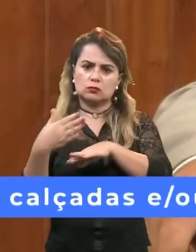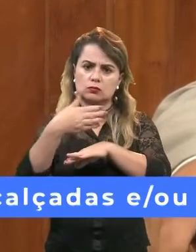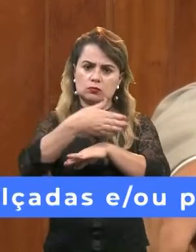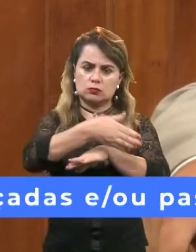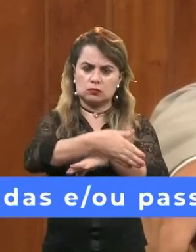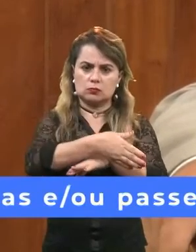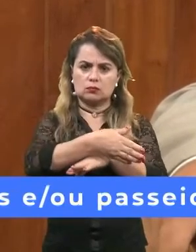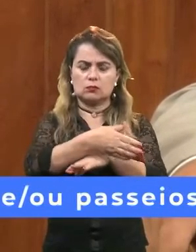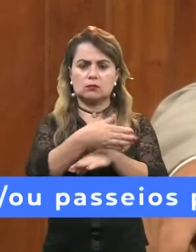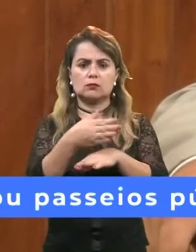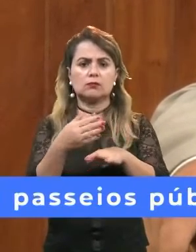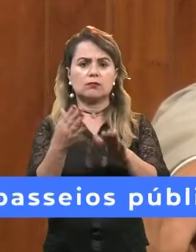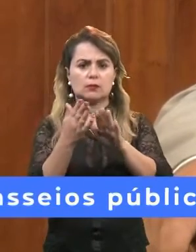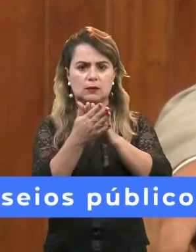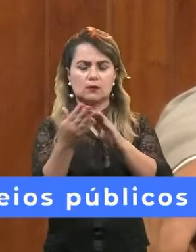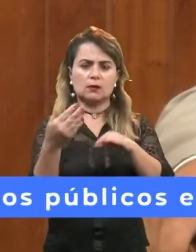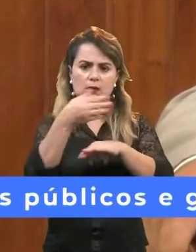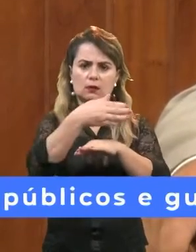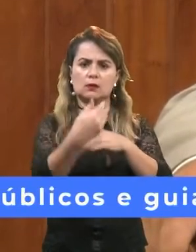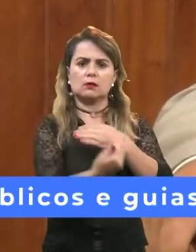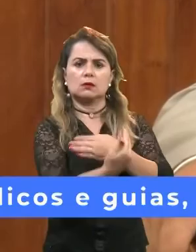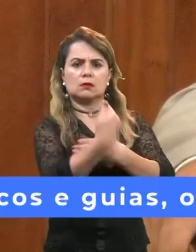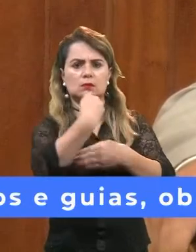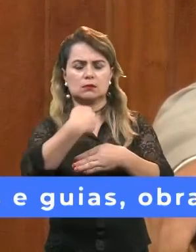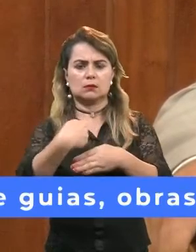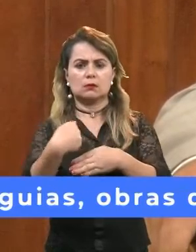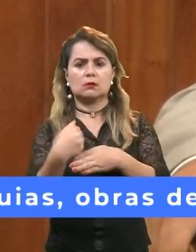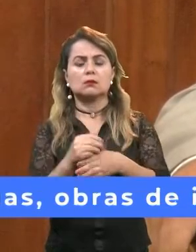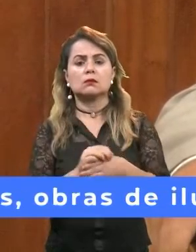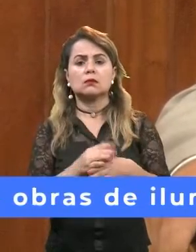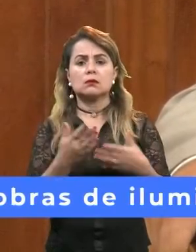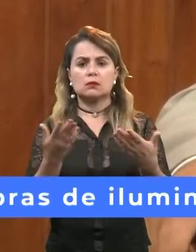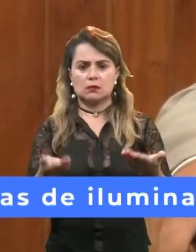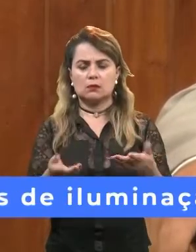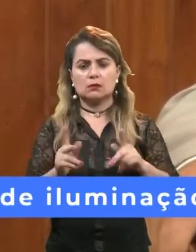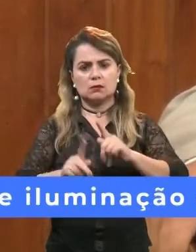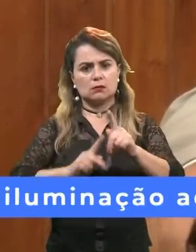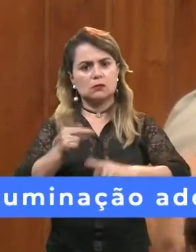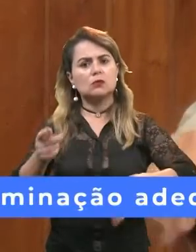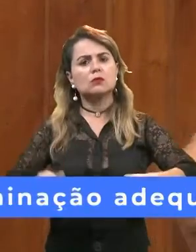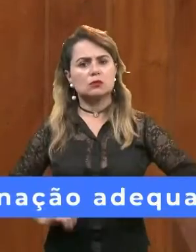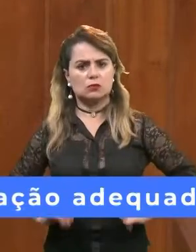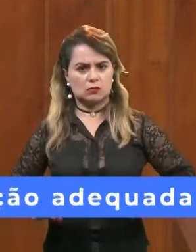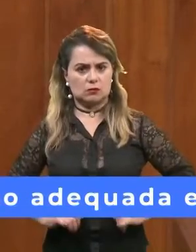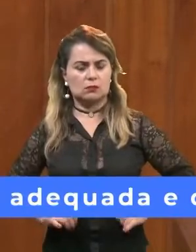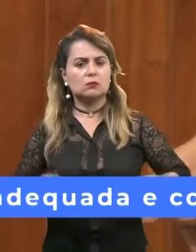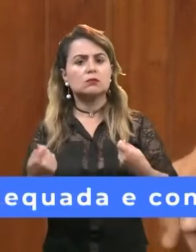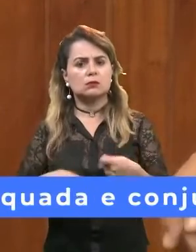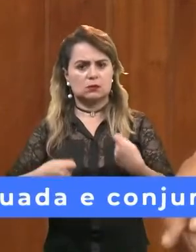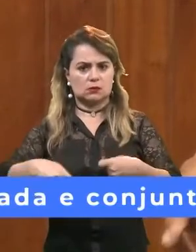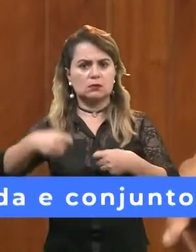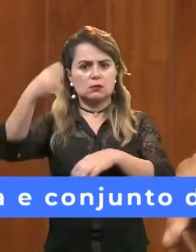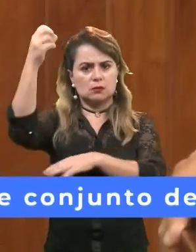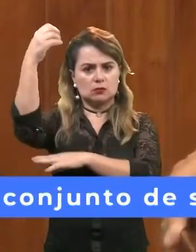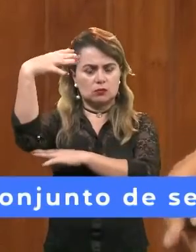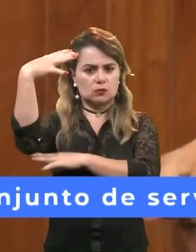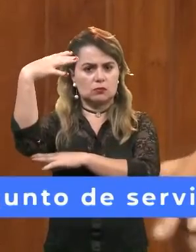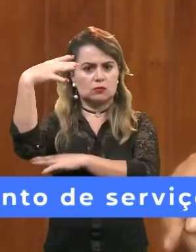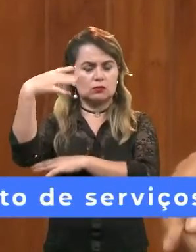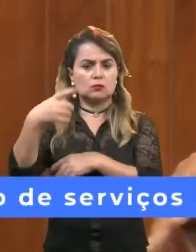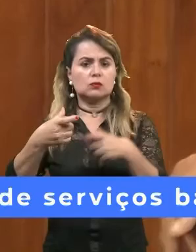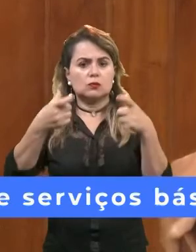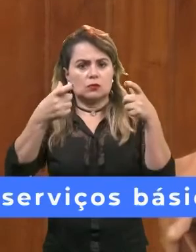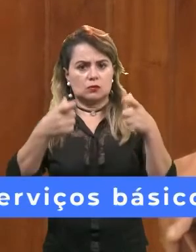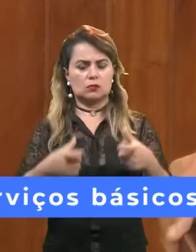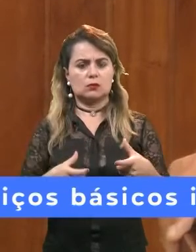população sofre muito com essa questão de infraestrutura, iluminação. Aquele lado direito ali, quando você vai